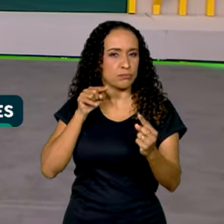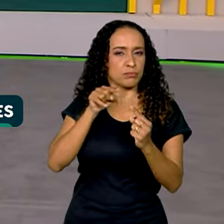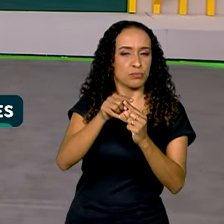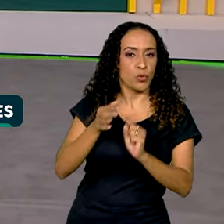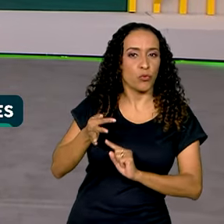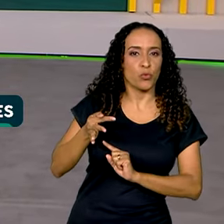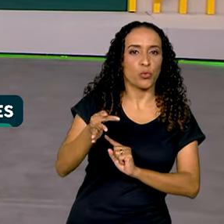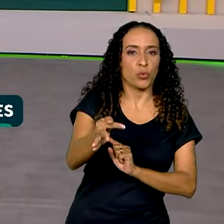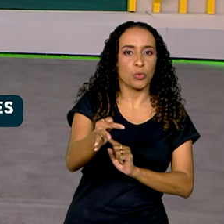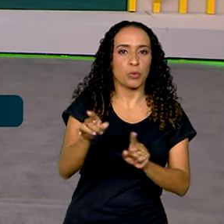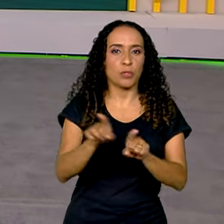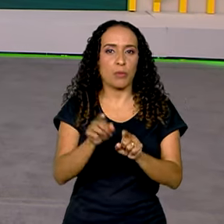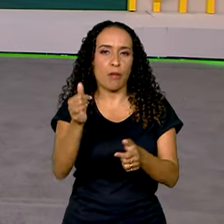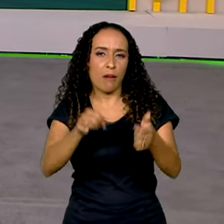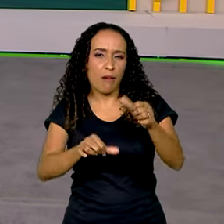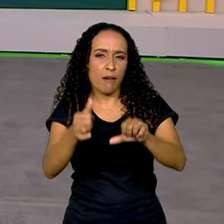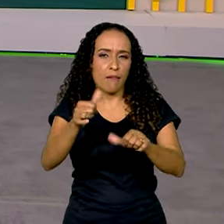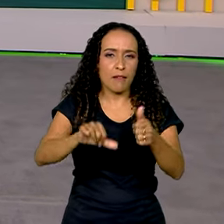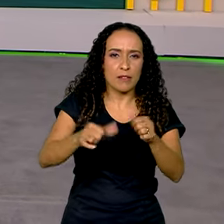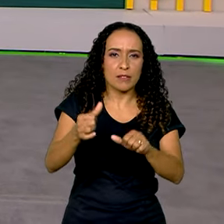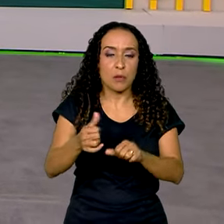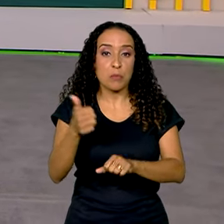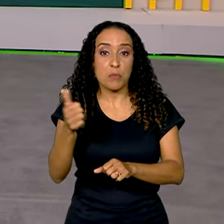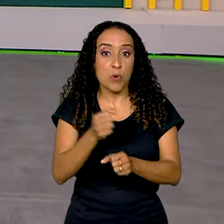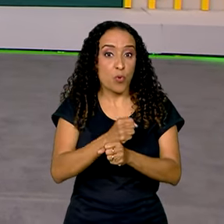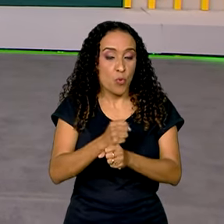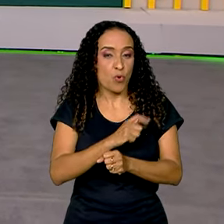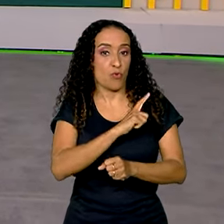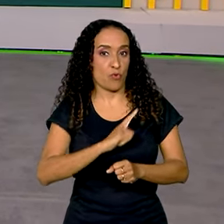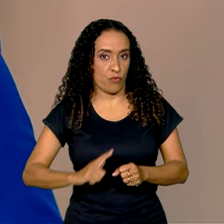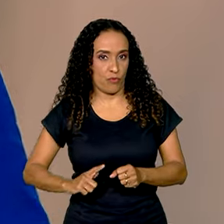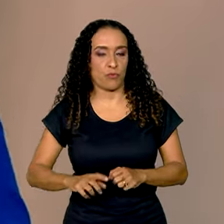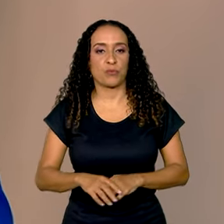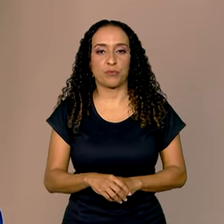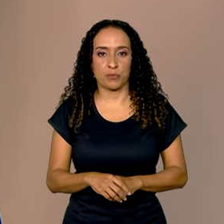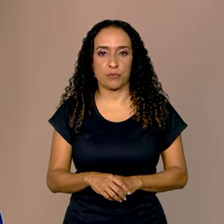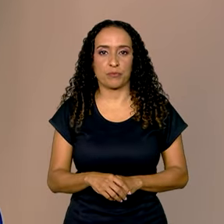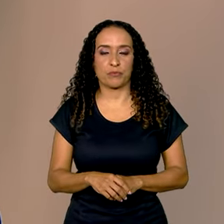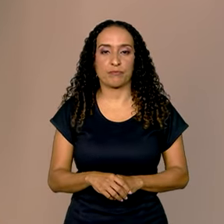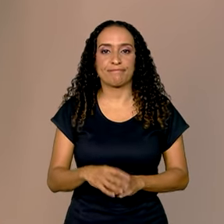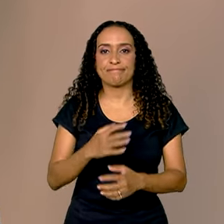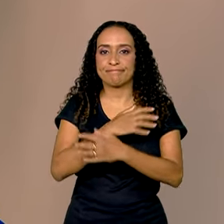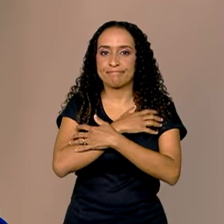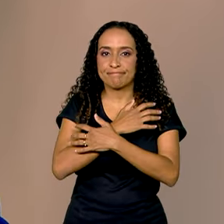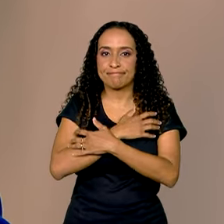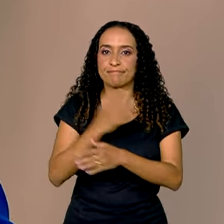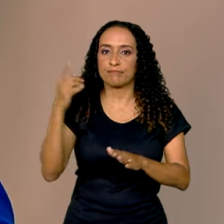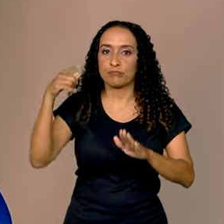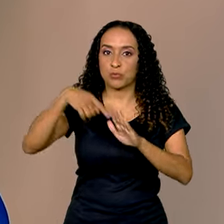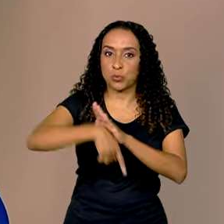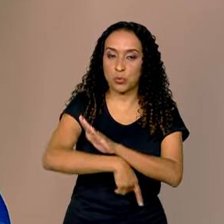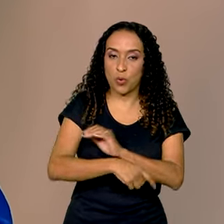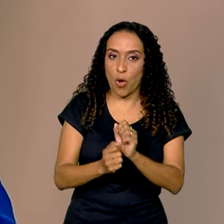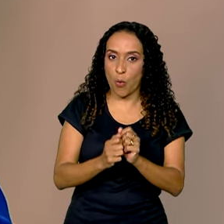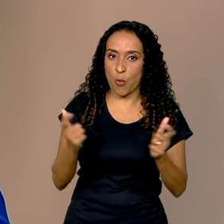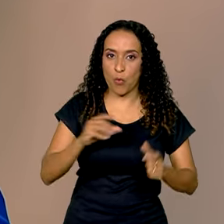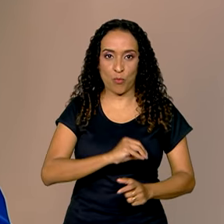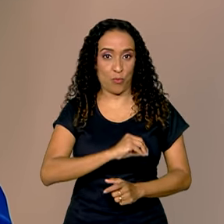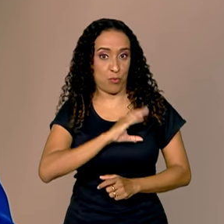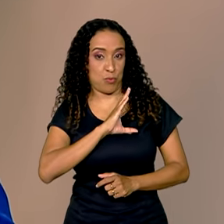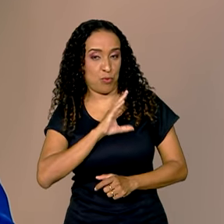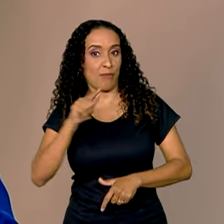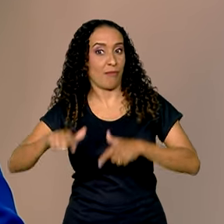para o futuro e uma avaliação do primeiro ano de governo. Desemprego em queda, aumento da renda